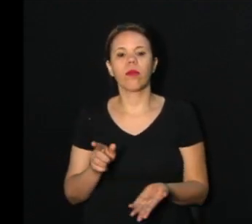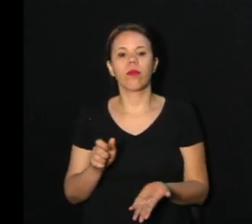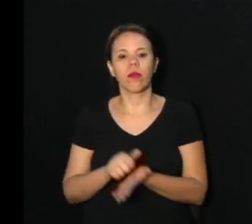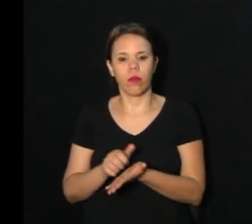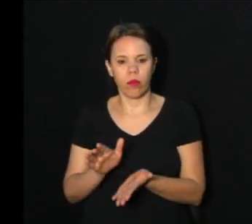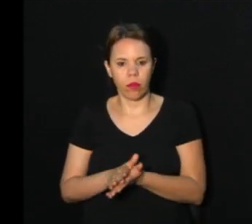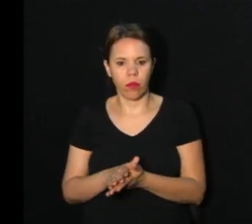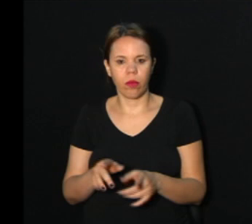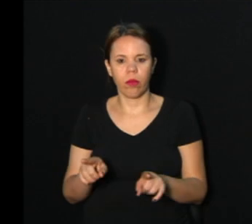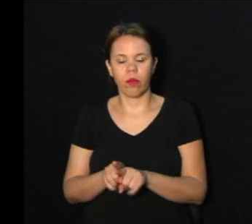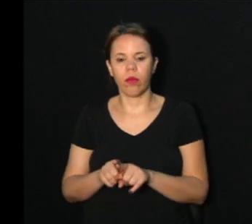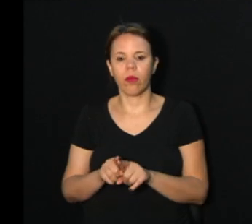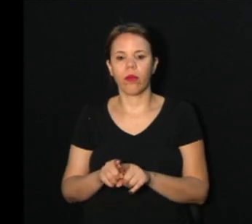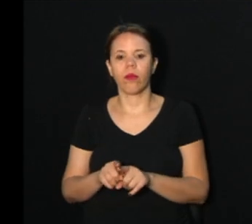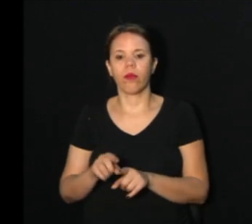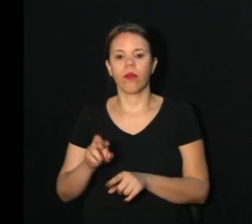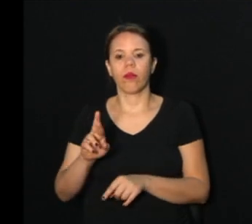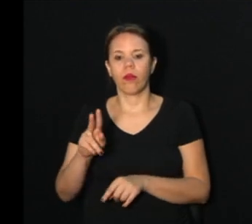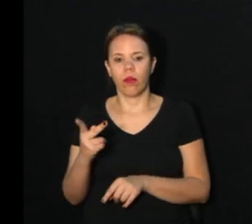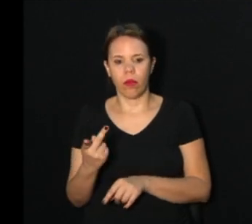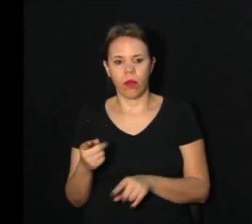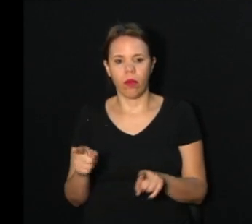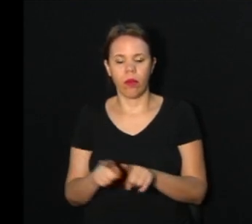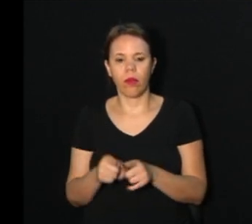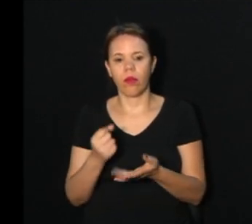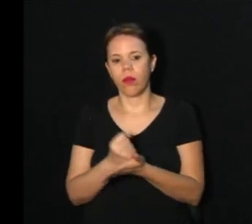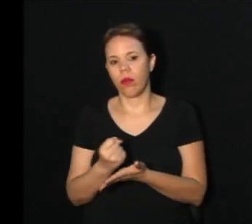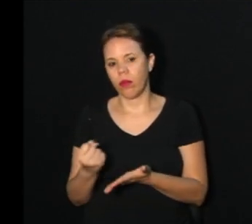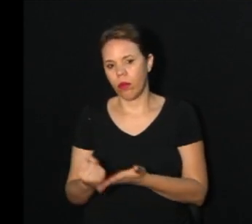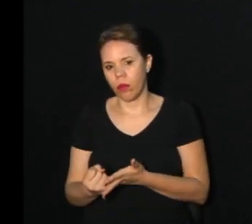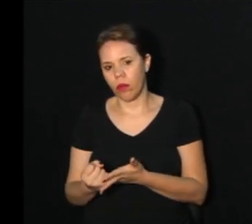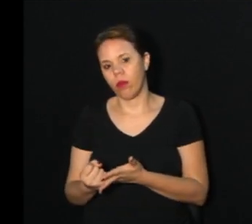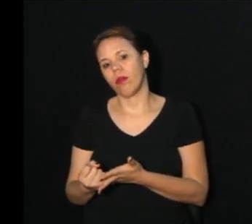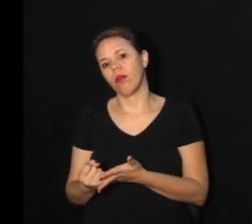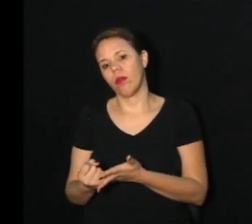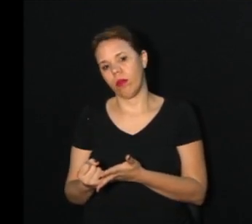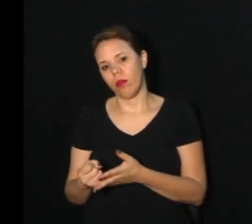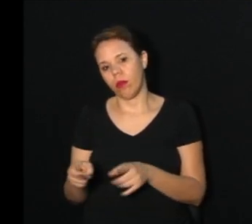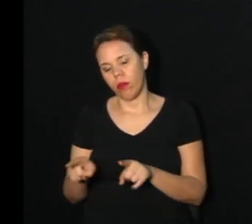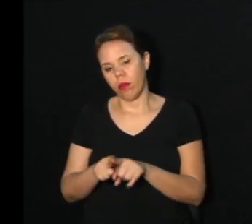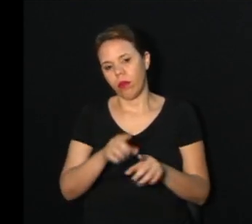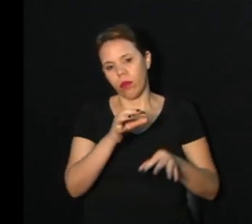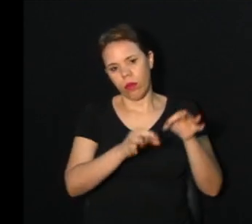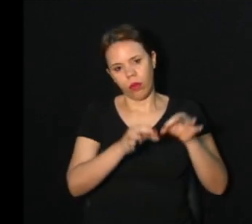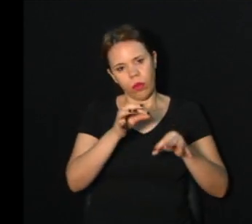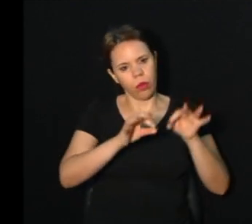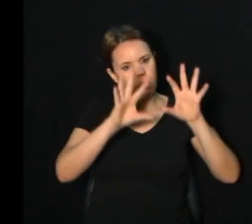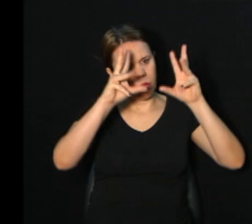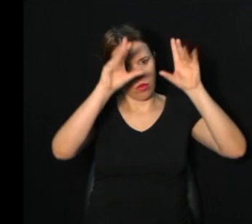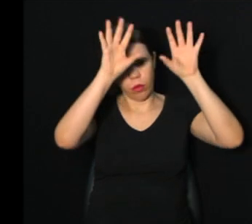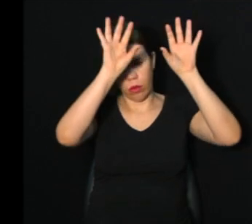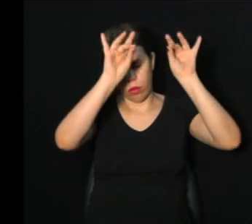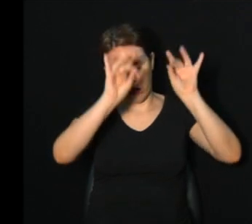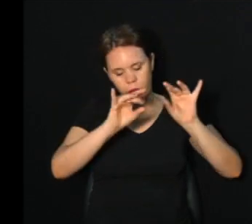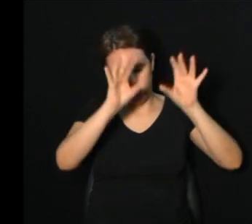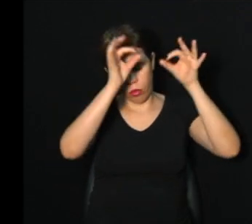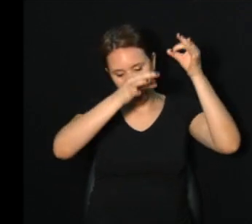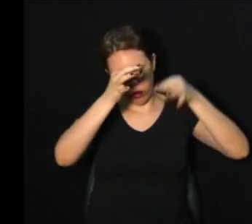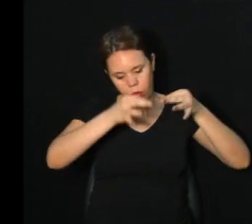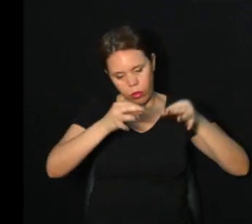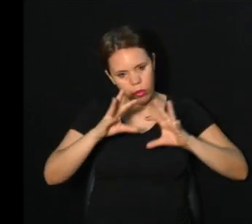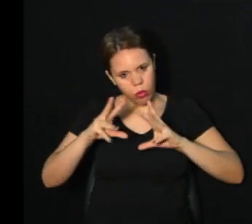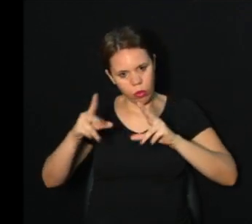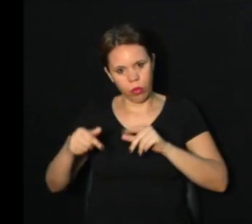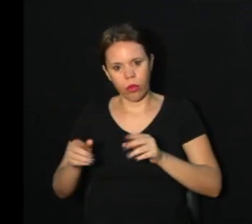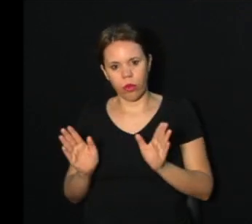Fiscal, Procuradoria de Licitações e Contratos, Procuradoria de Assessoria Especializada, Procuradoria de Urbanismo e Meio